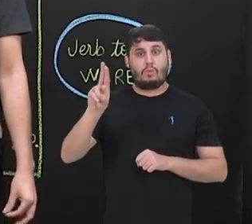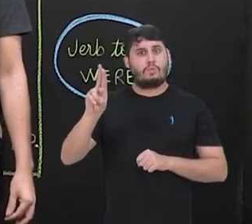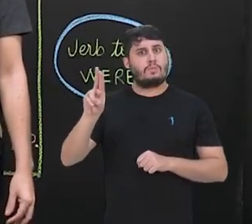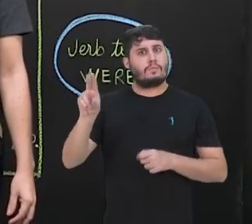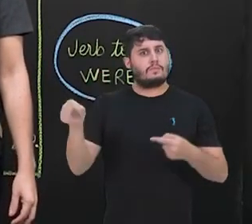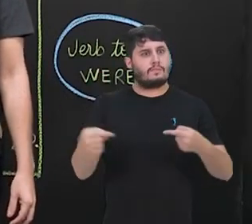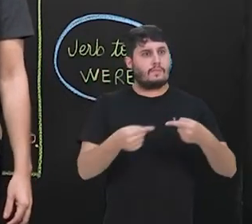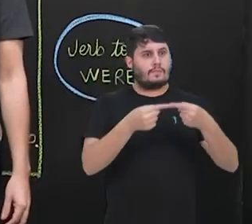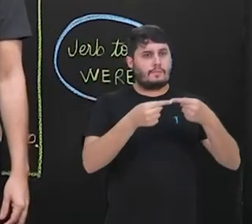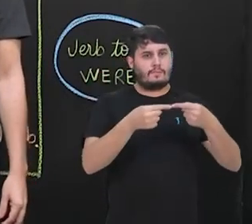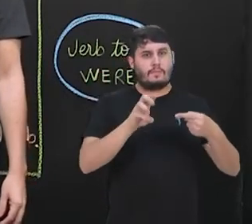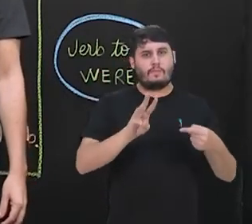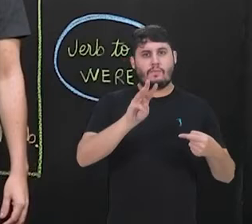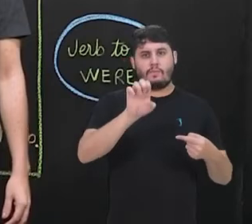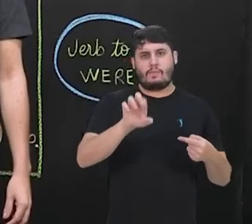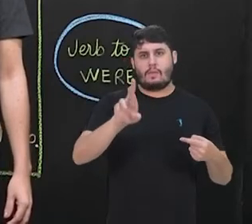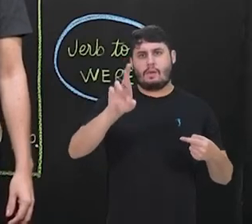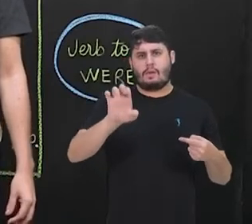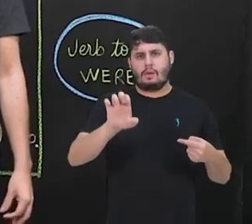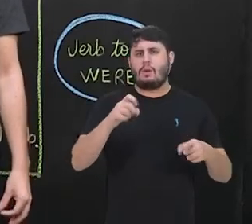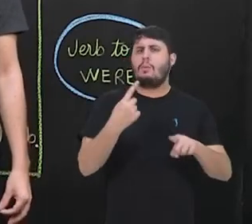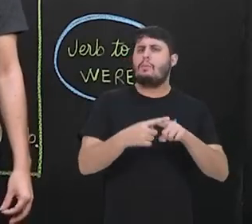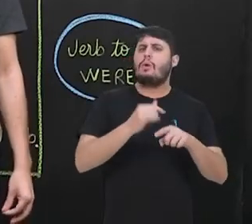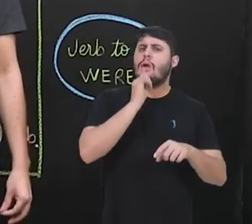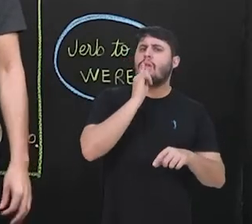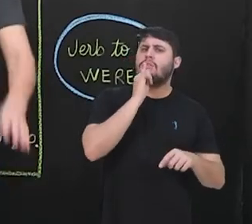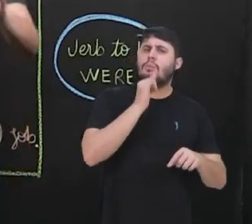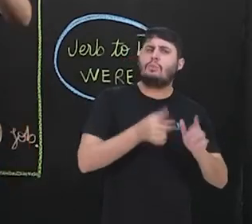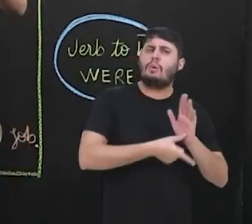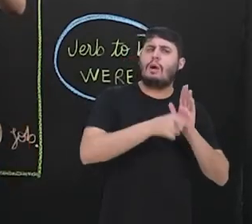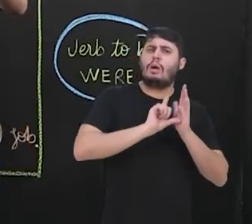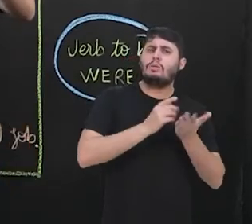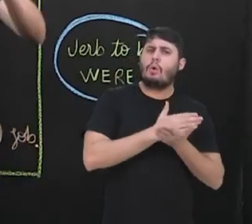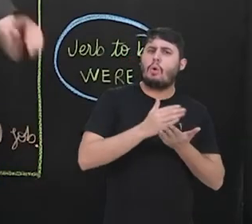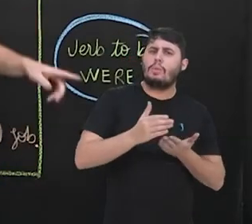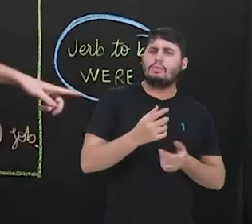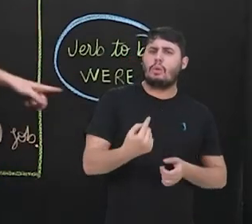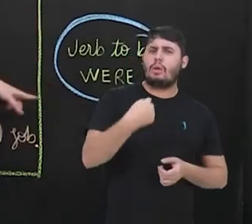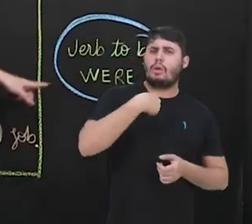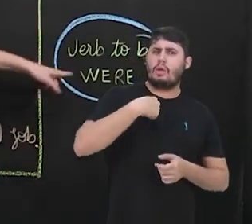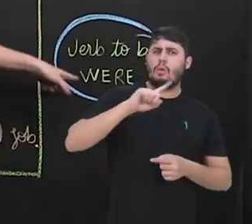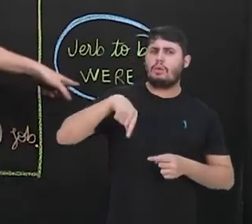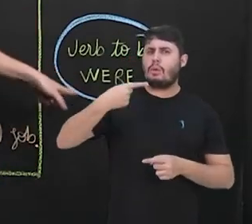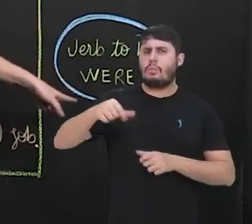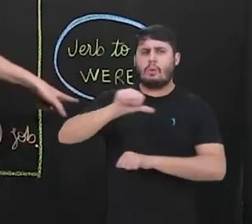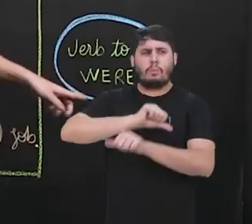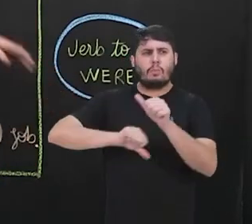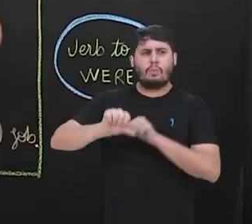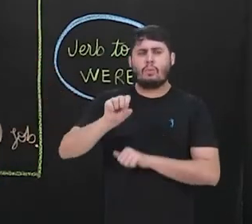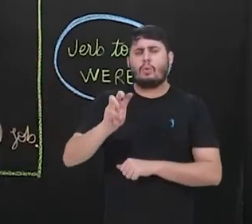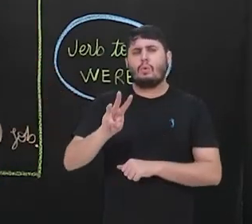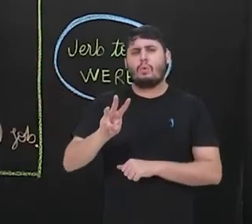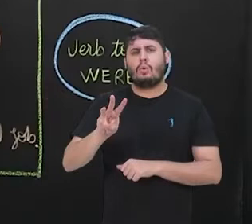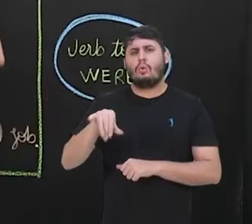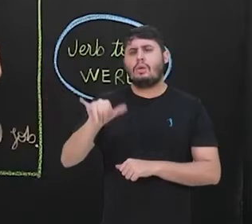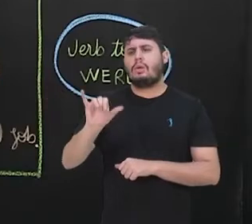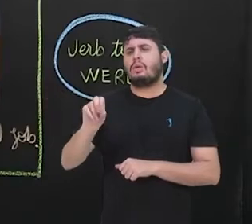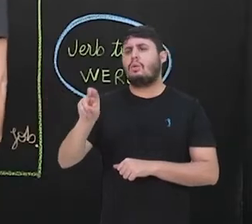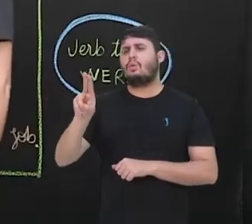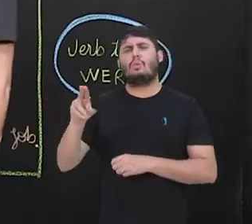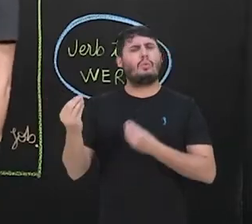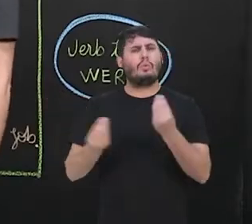contradisse, porque você está usando I ali, o que esse were está fazendo? Calma. Vou falar disso daqui a